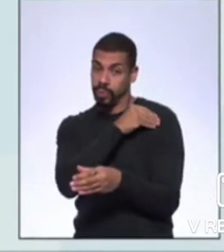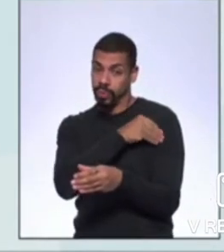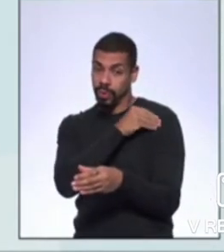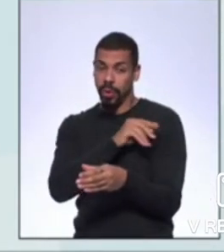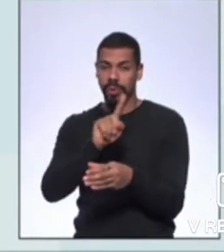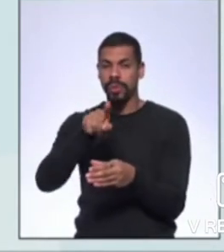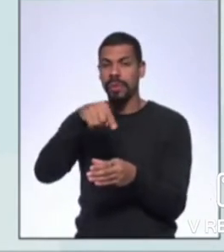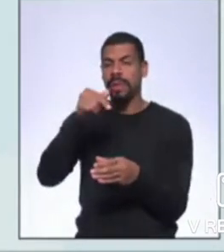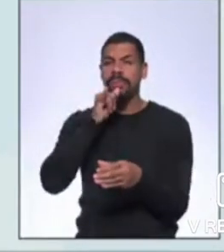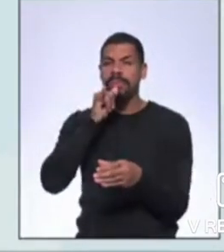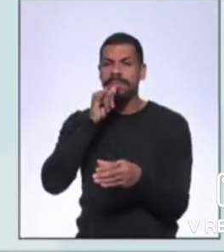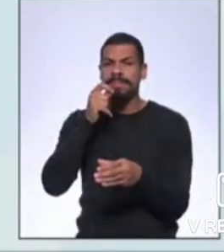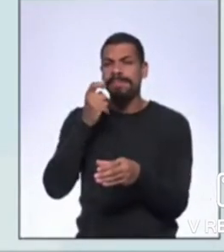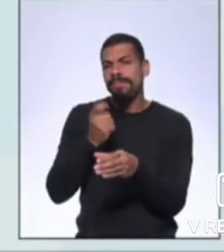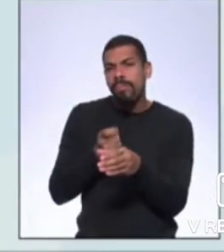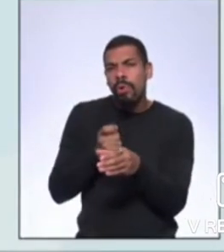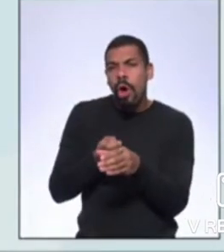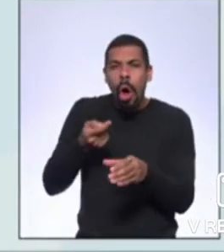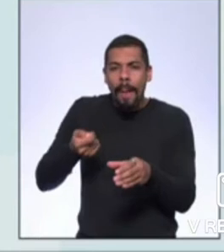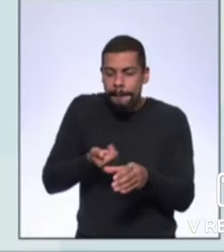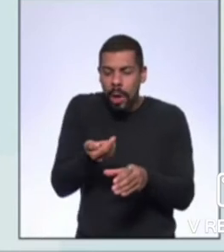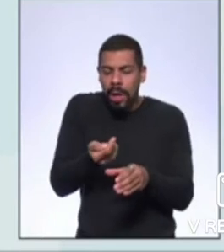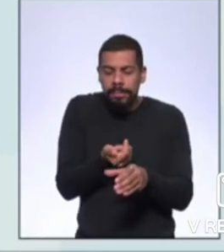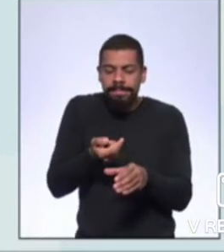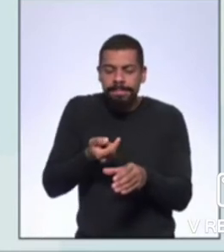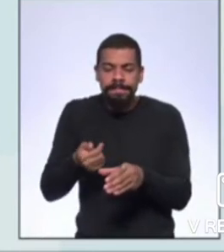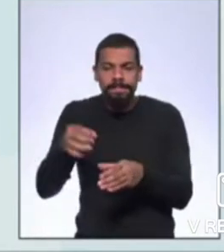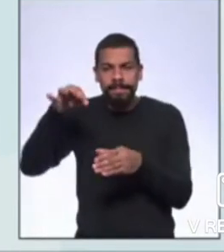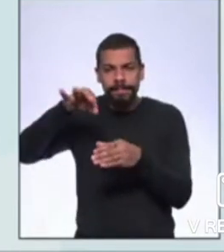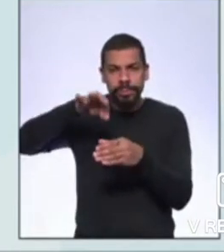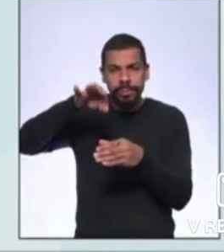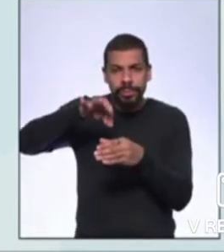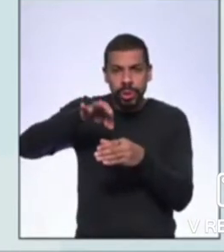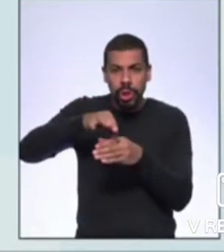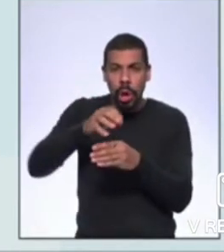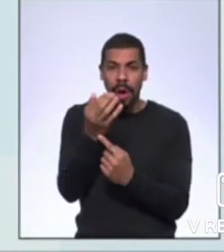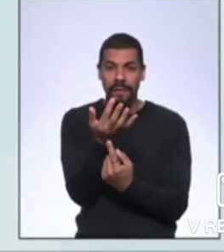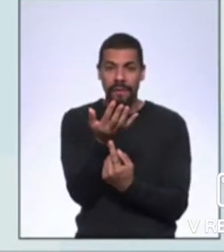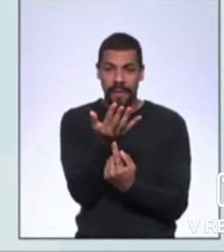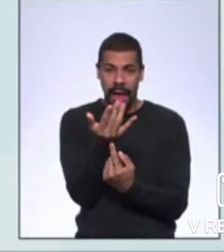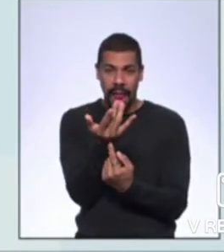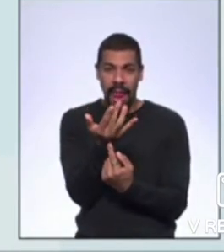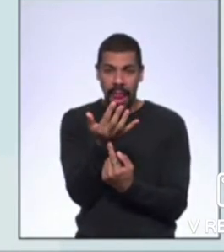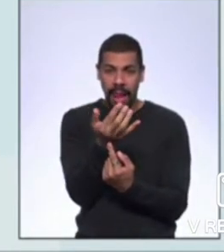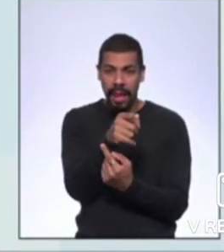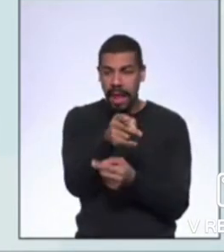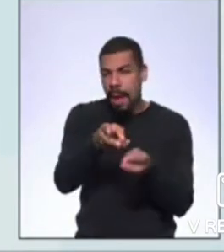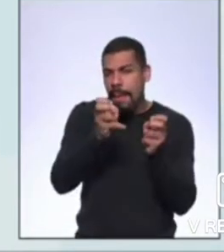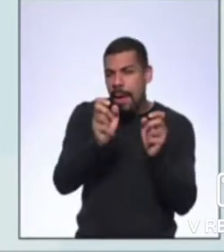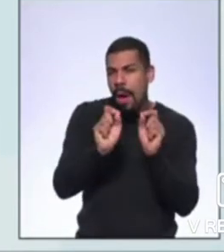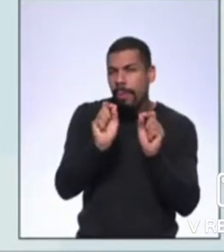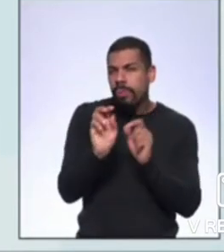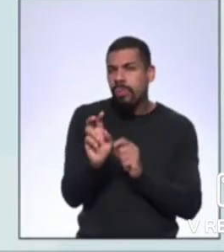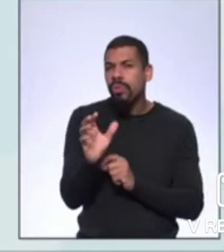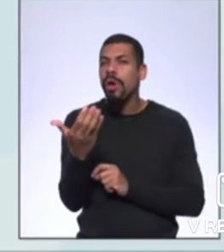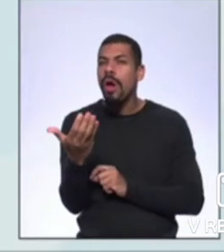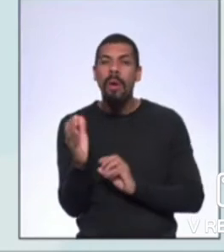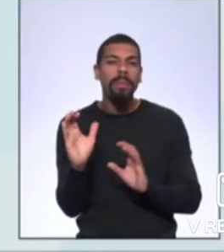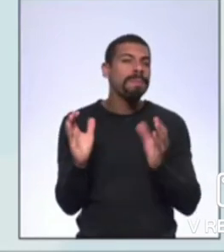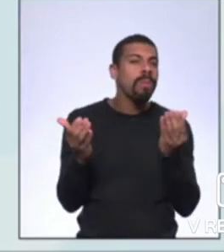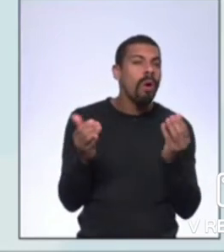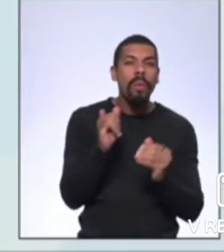adicionou sólidos, que são as bolinhas de gude, o clipes, a cera de vela, e eu vou pedir para vocês observarem cuidadosamente